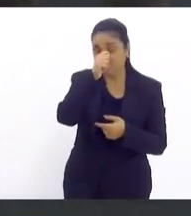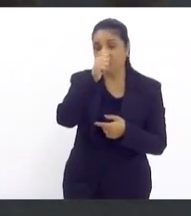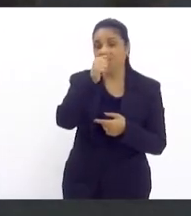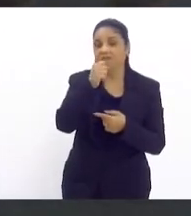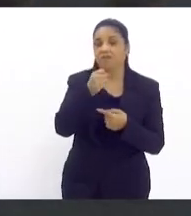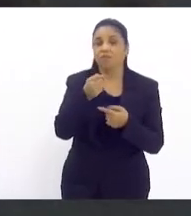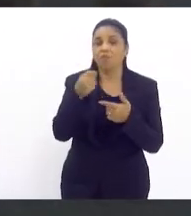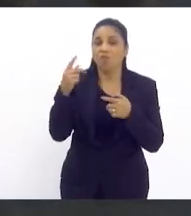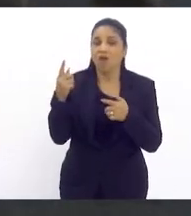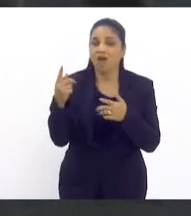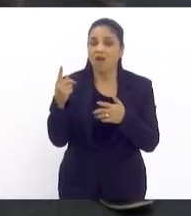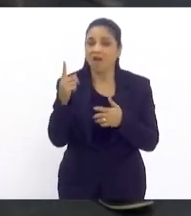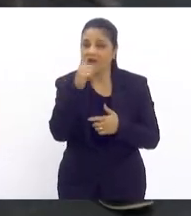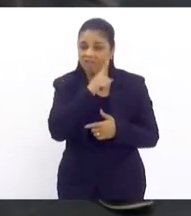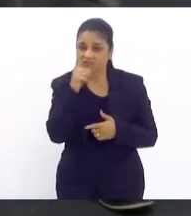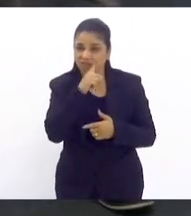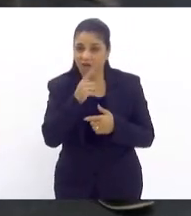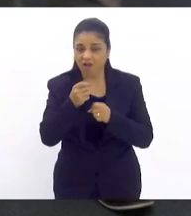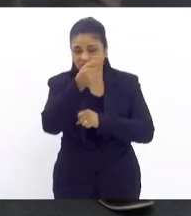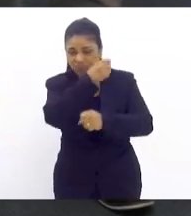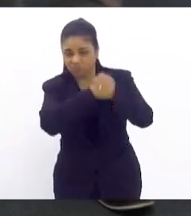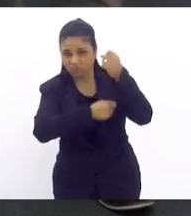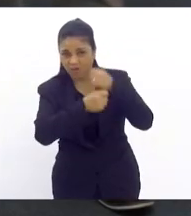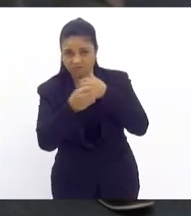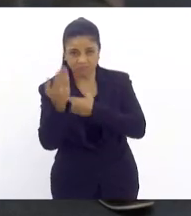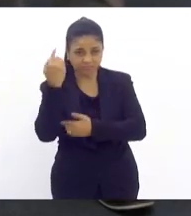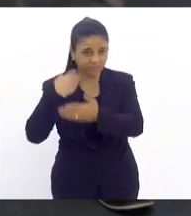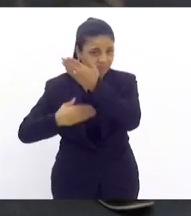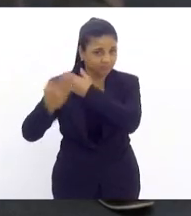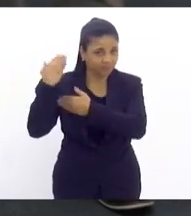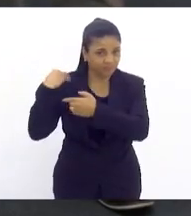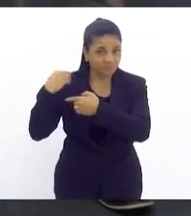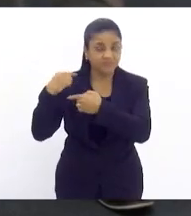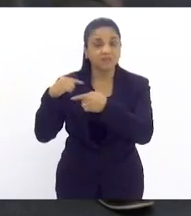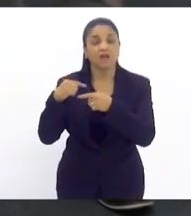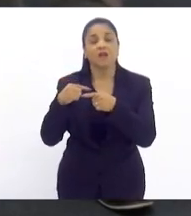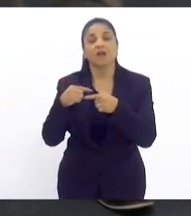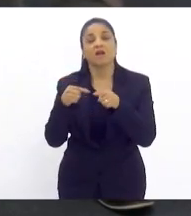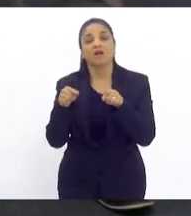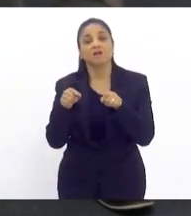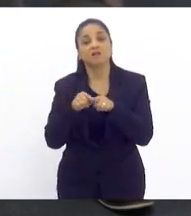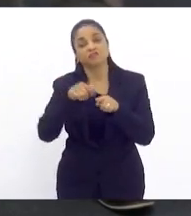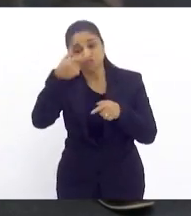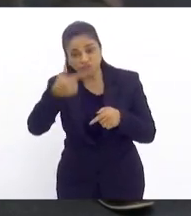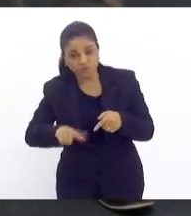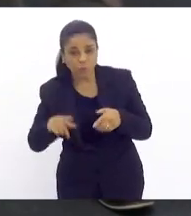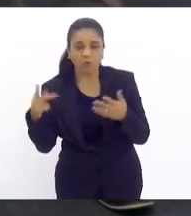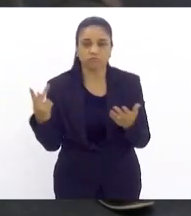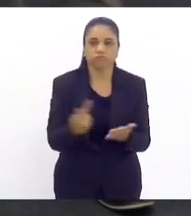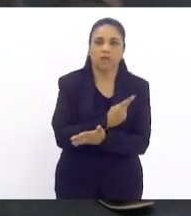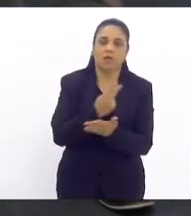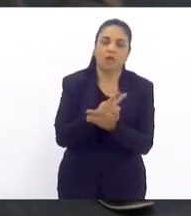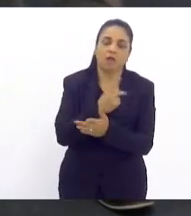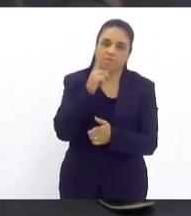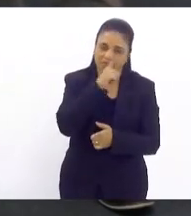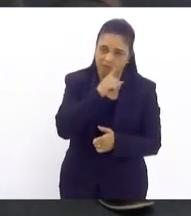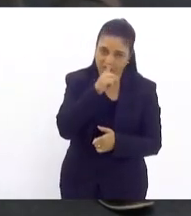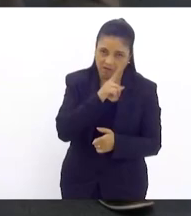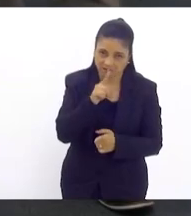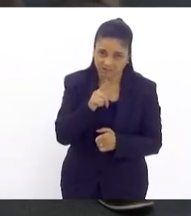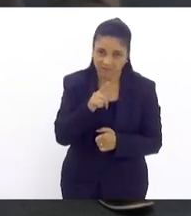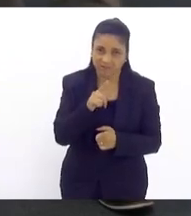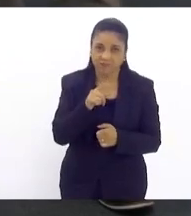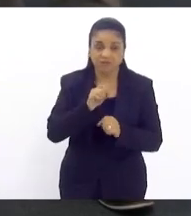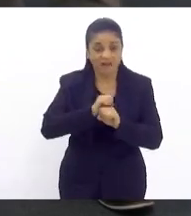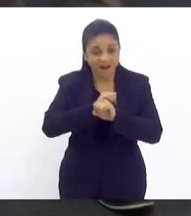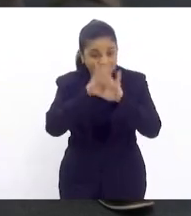passado e fazer de um jeito tal Deputado Antônio que a gente não leve outra pernada E que fique muito claro que